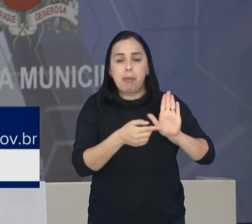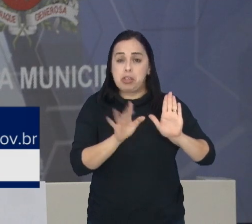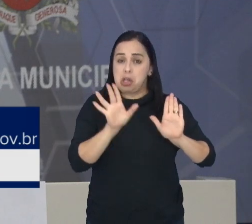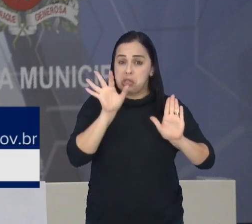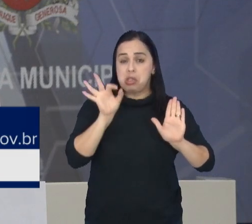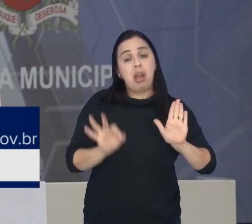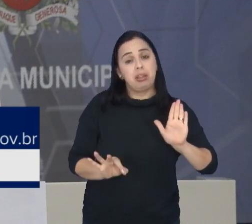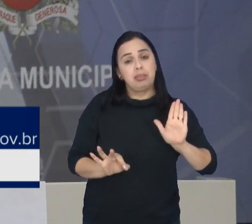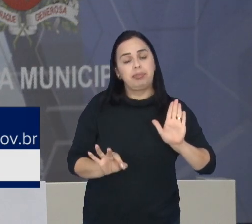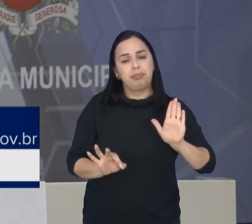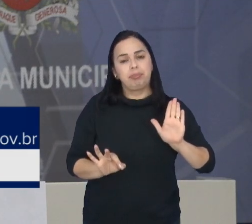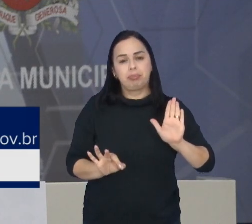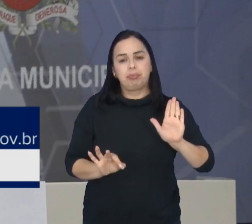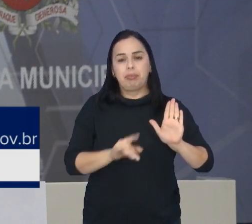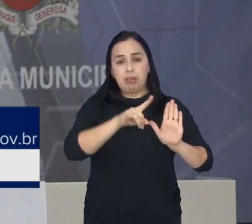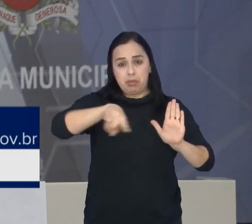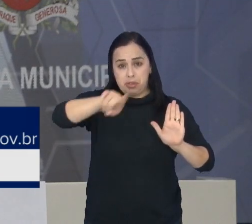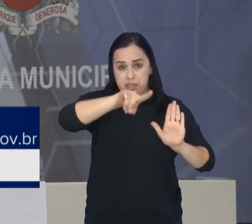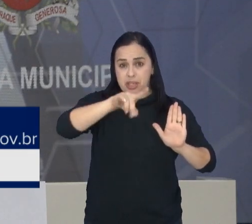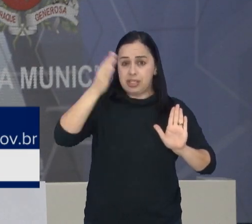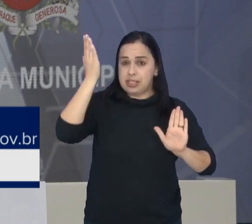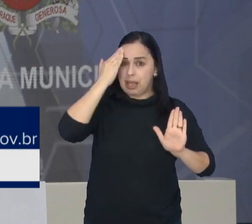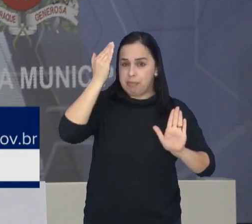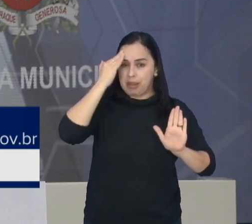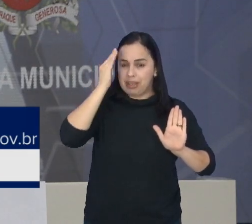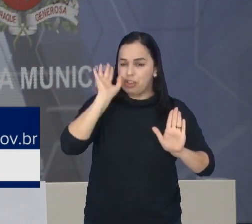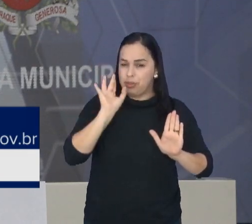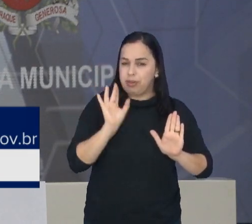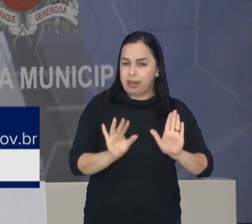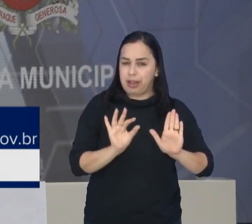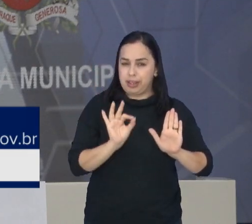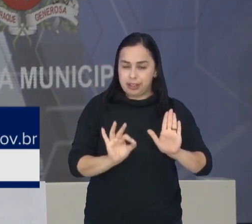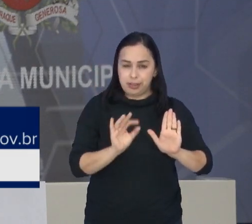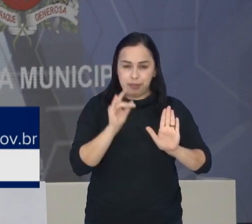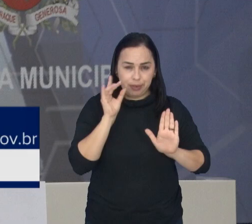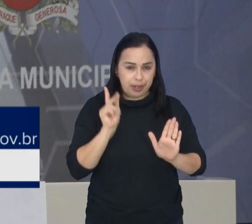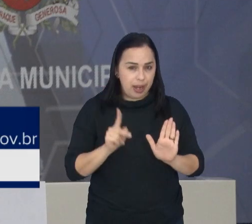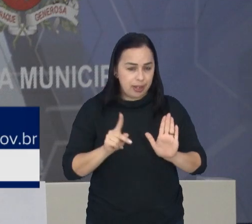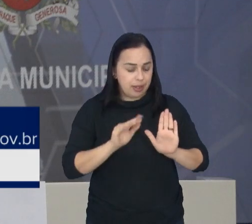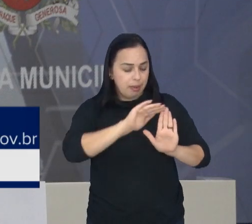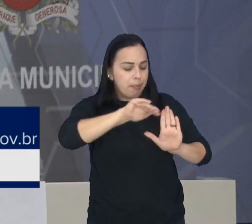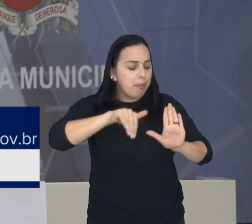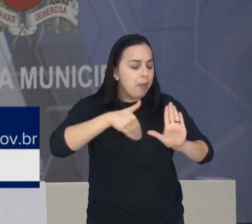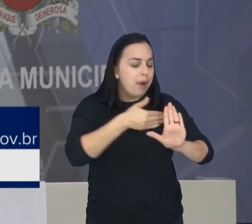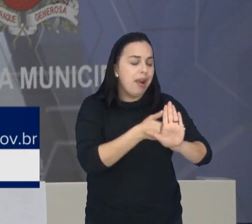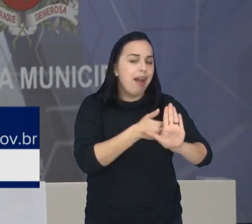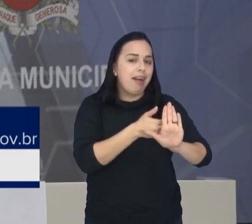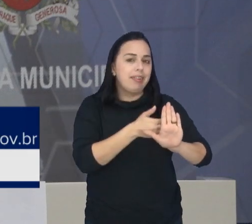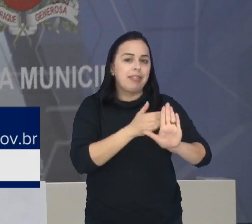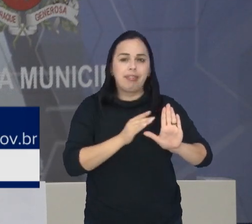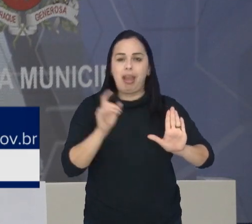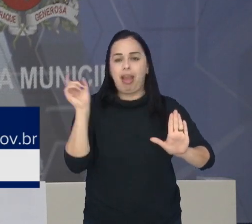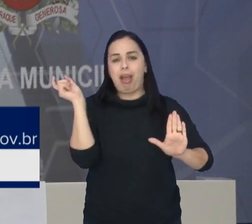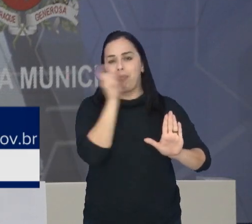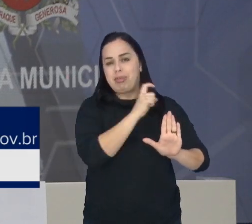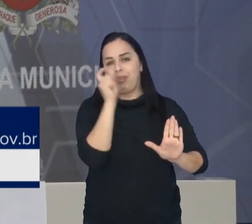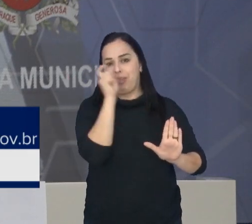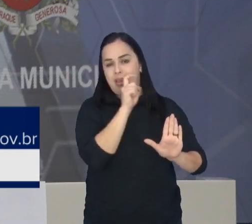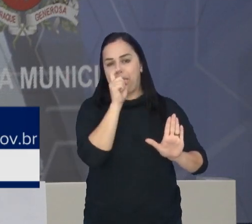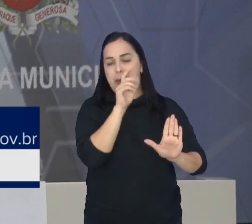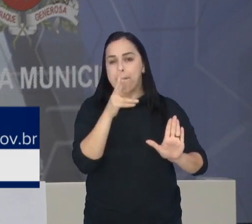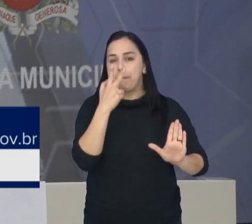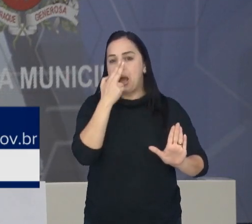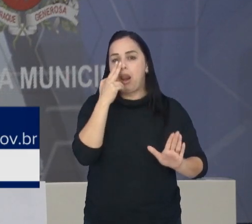sincera, entendeu? Para que vocês possam saber que, na verdade, é tudo uma festa e é tudo um grande